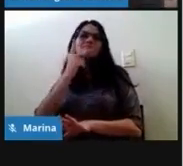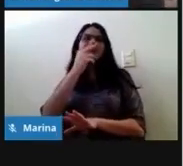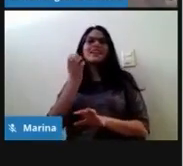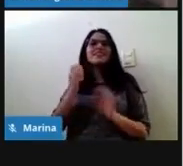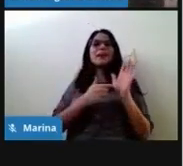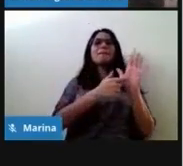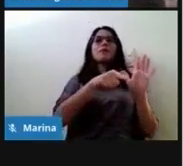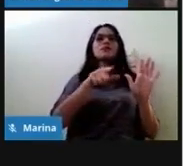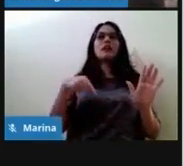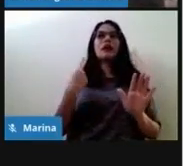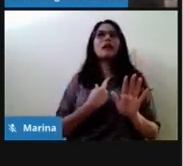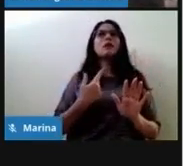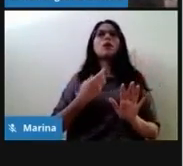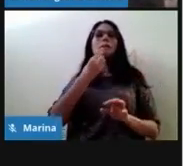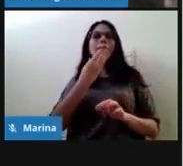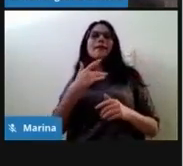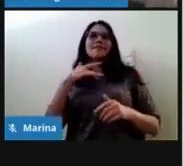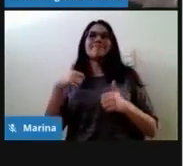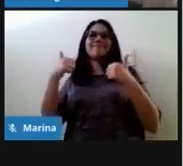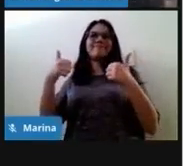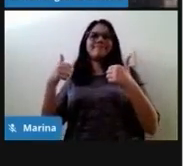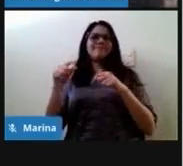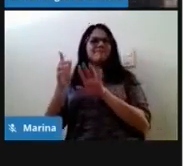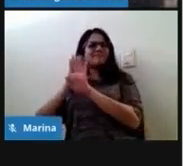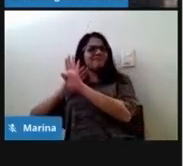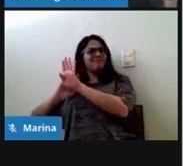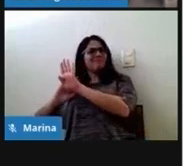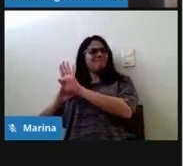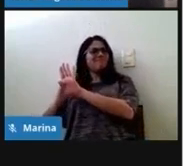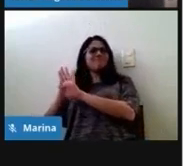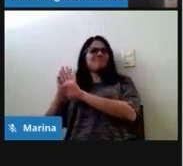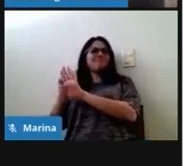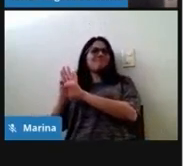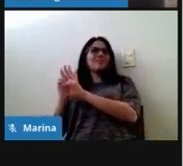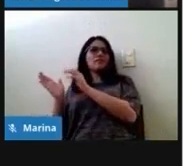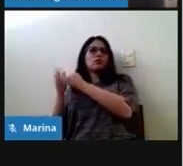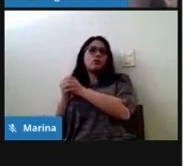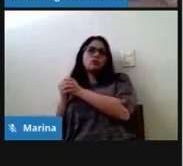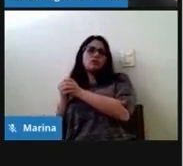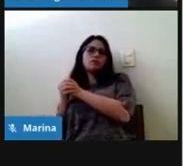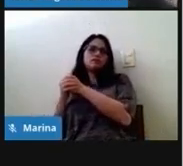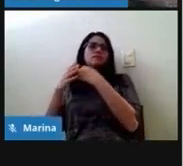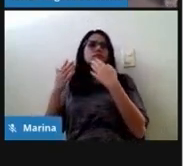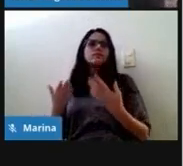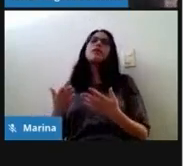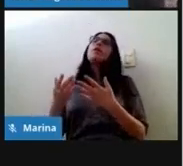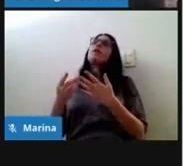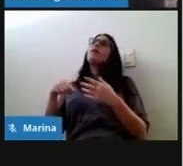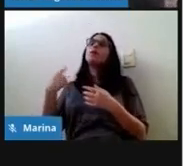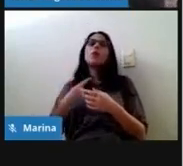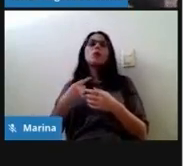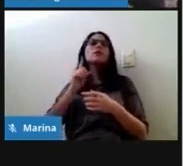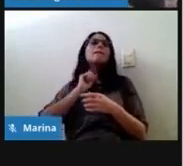temos alto número de casos nas unidades federadas vizinhas, então o estado de Minas estava cercado do Rio, São